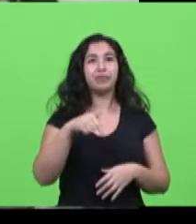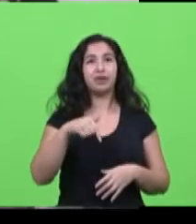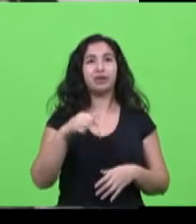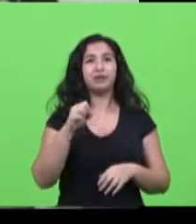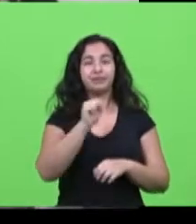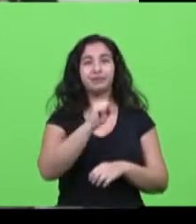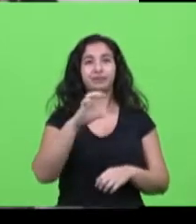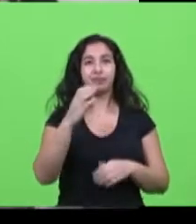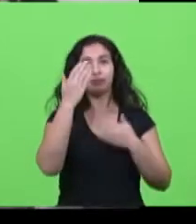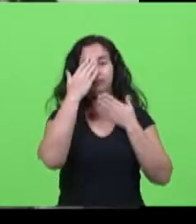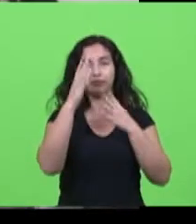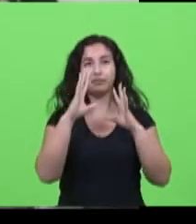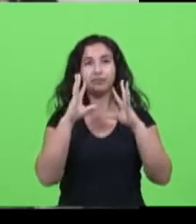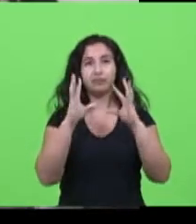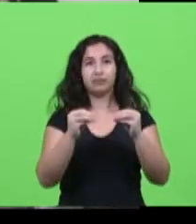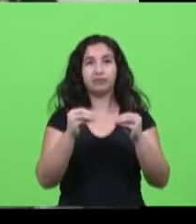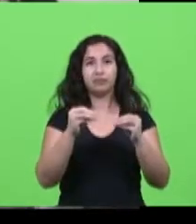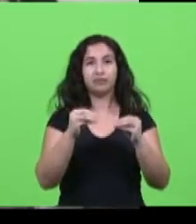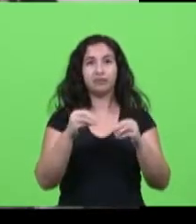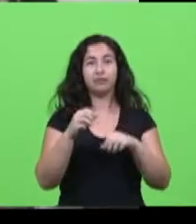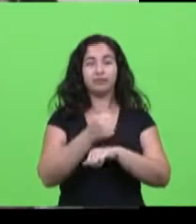obrigado em nome de todos os profissionais de Santa Catarina.